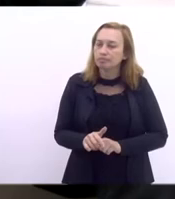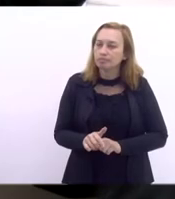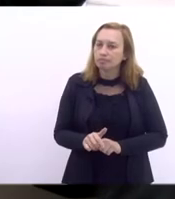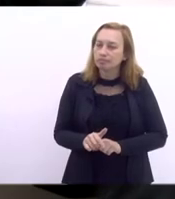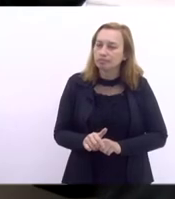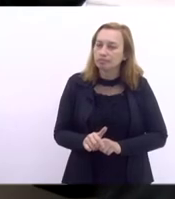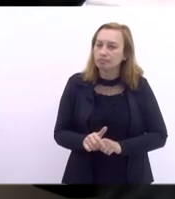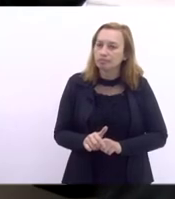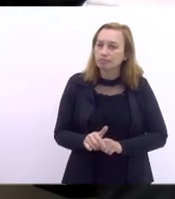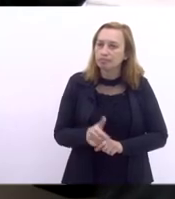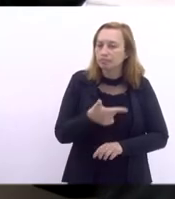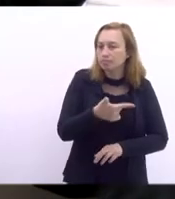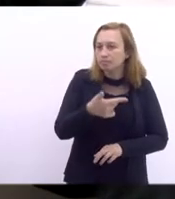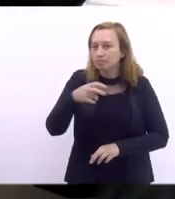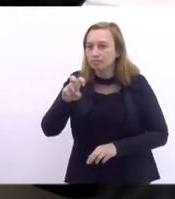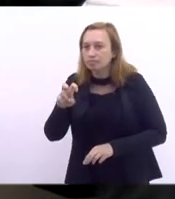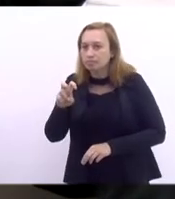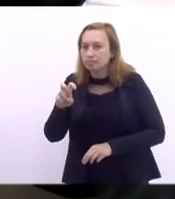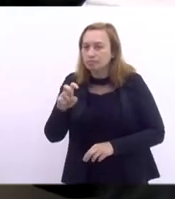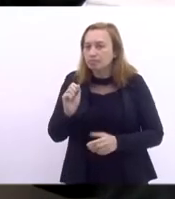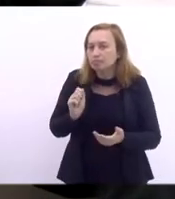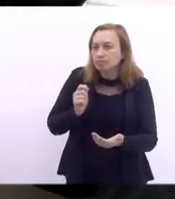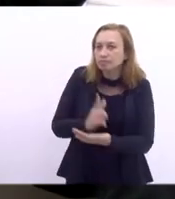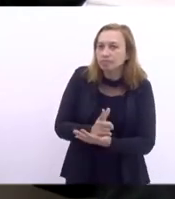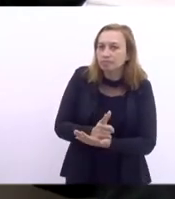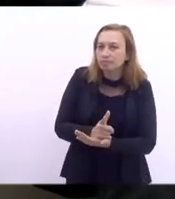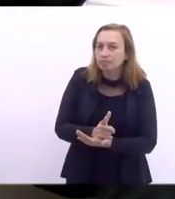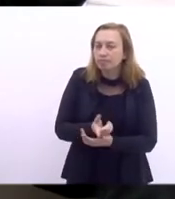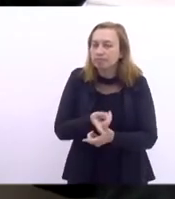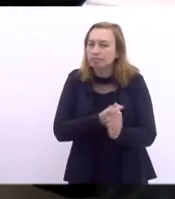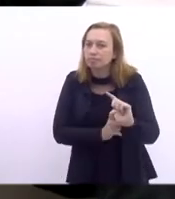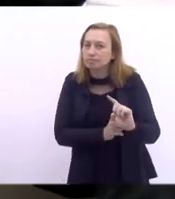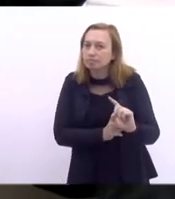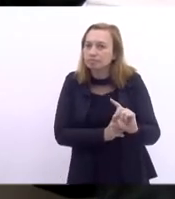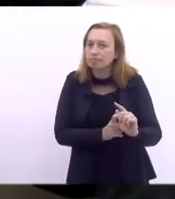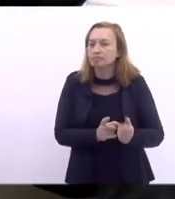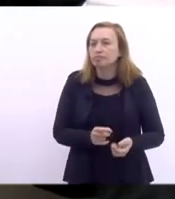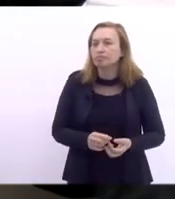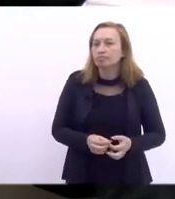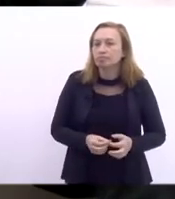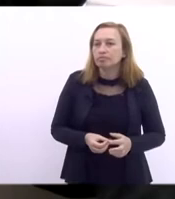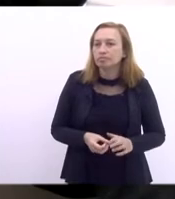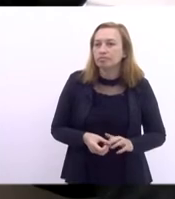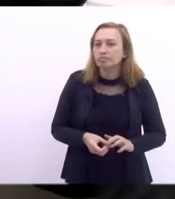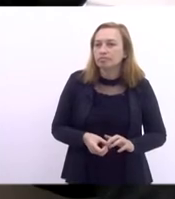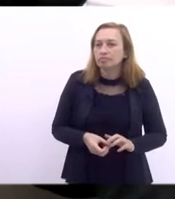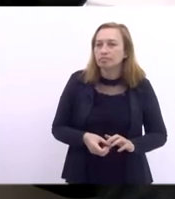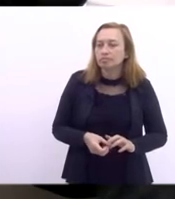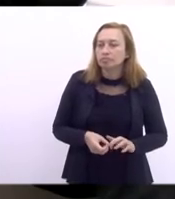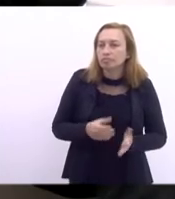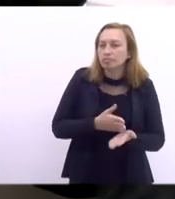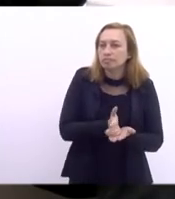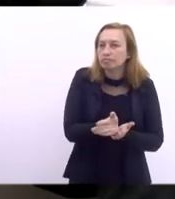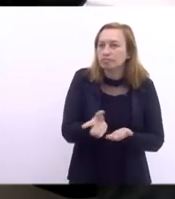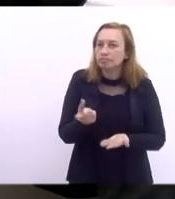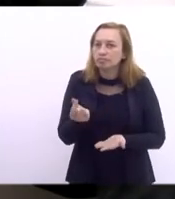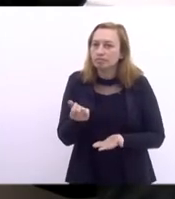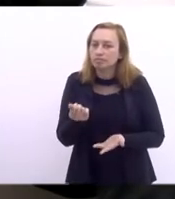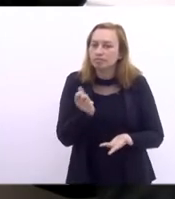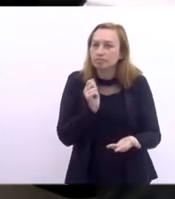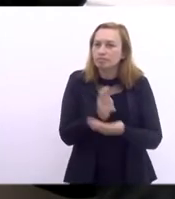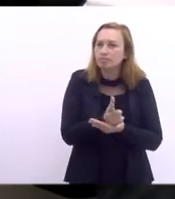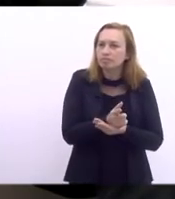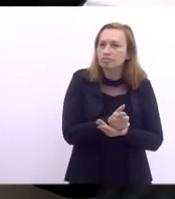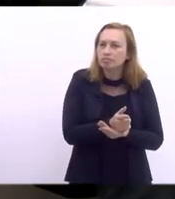2015 E como foi vista esse apagamento da tive da e o desvio de finalidade Ele